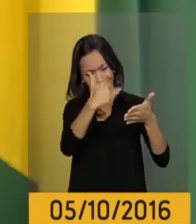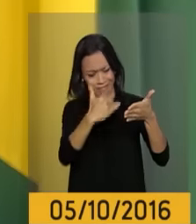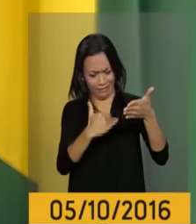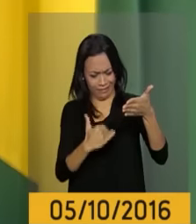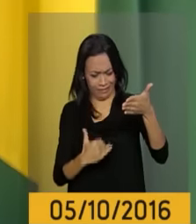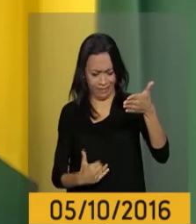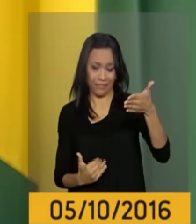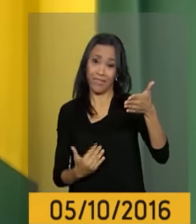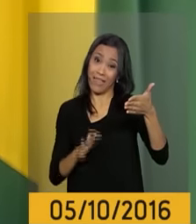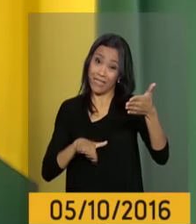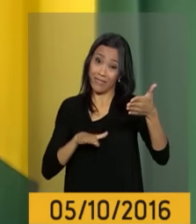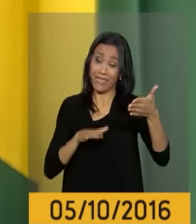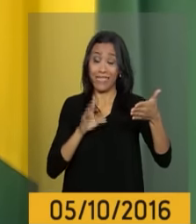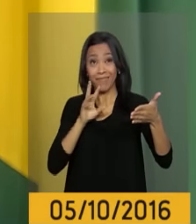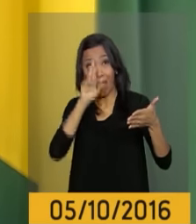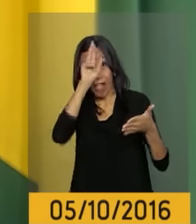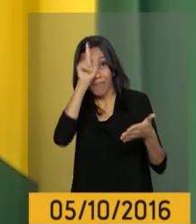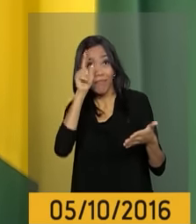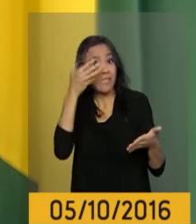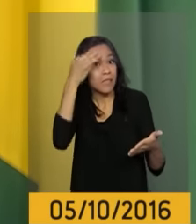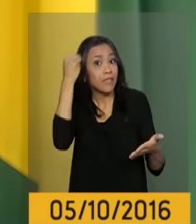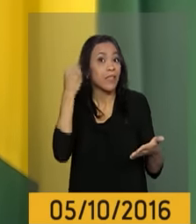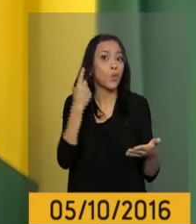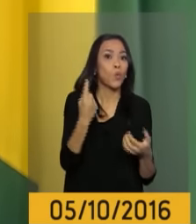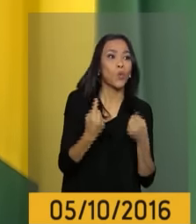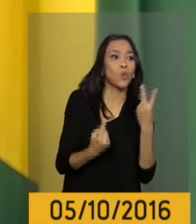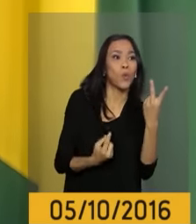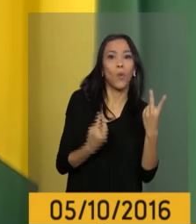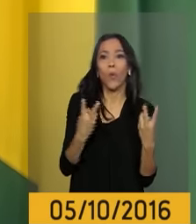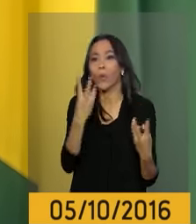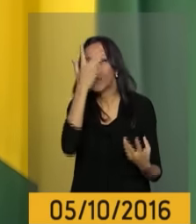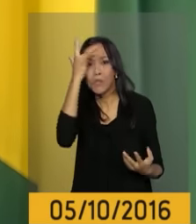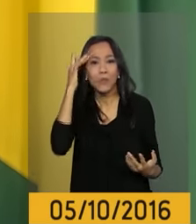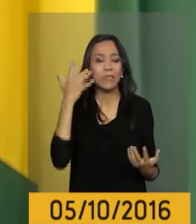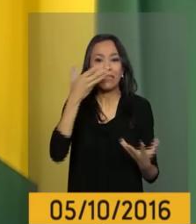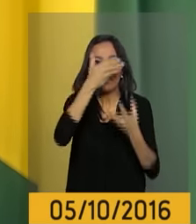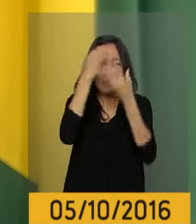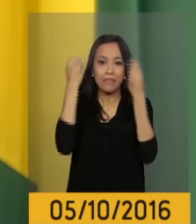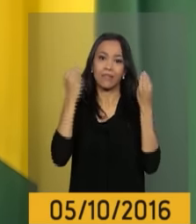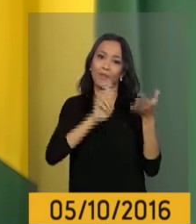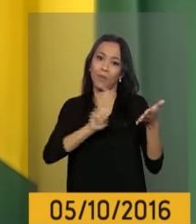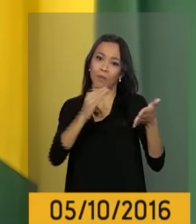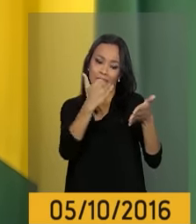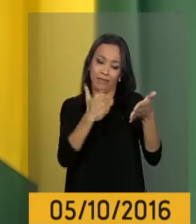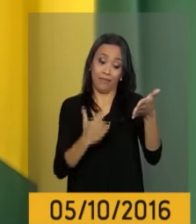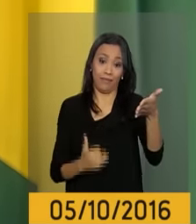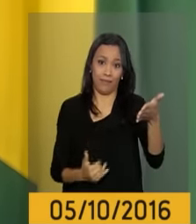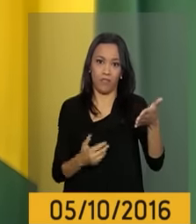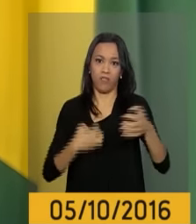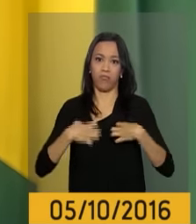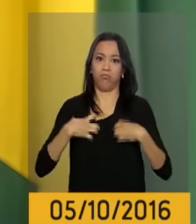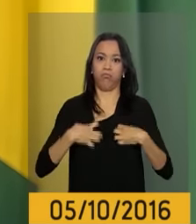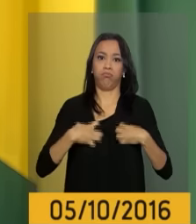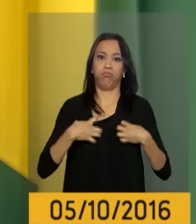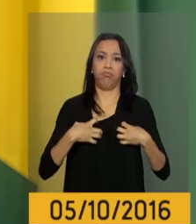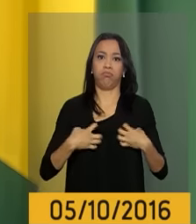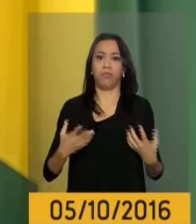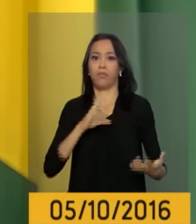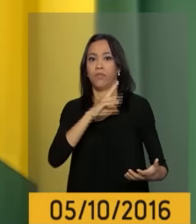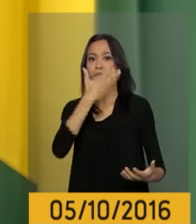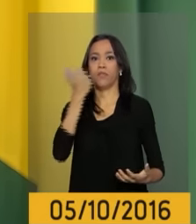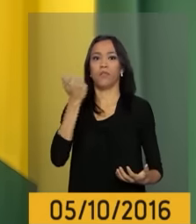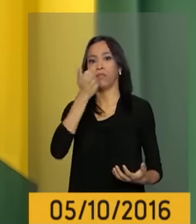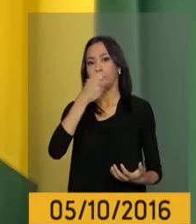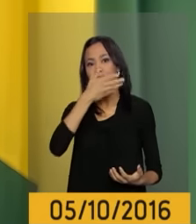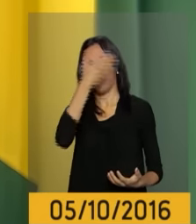sempre se corre o risco de esquecer um ou dois que ficam legitimamente aborrecidos com esse esquecimento.